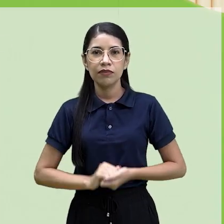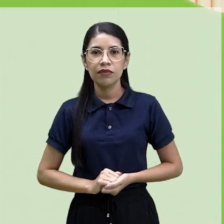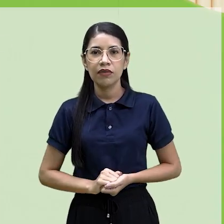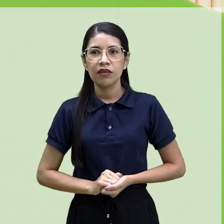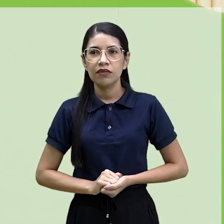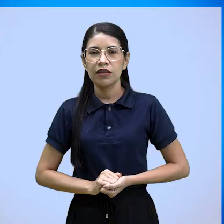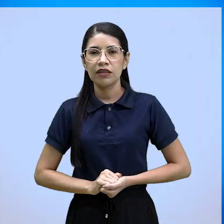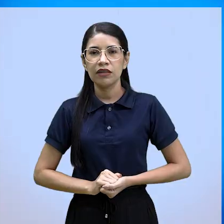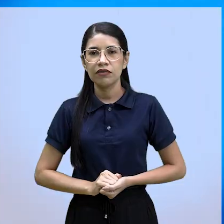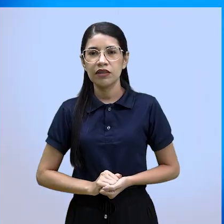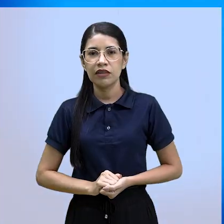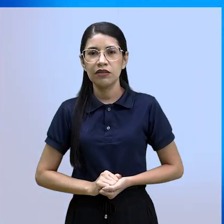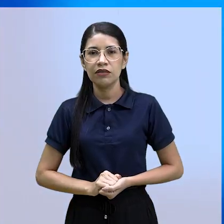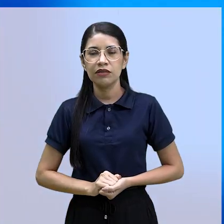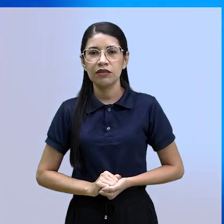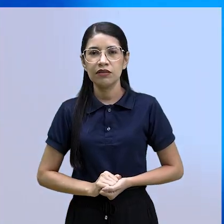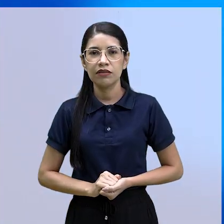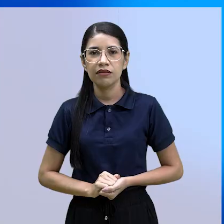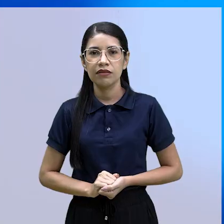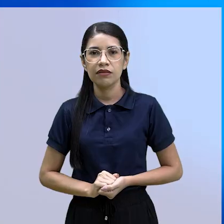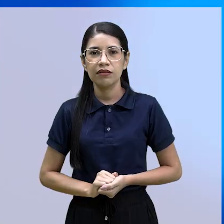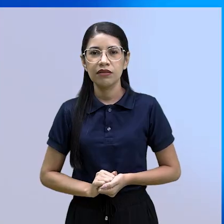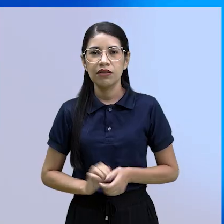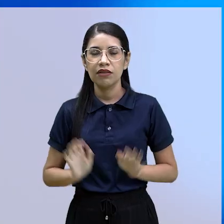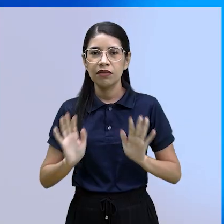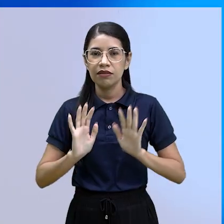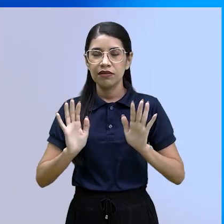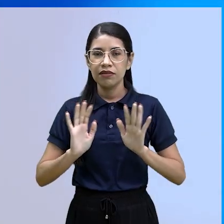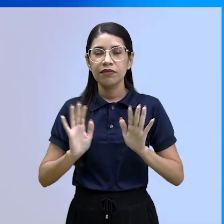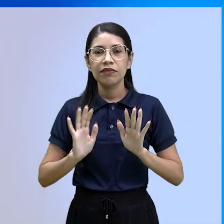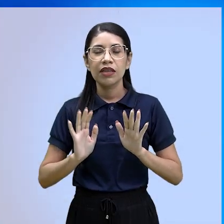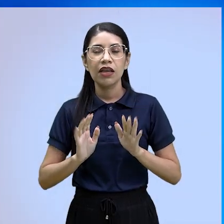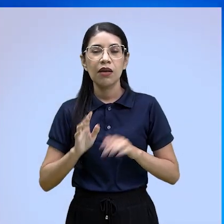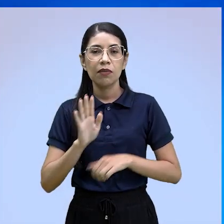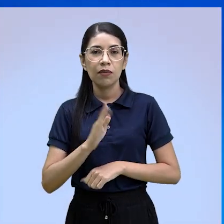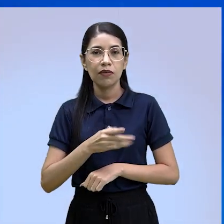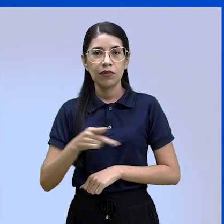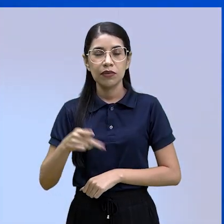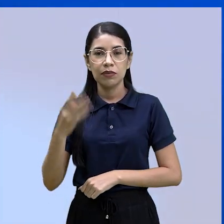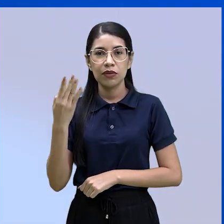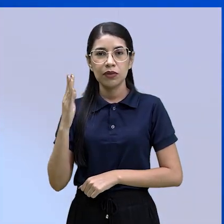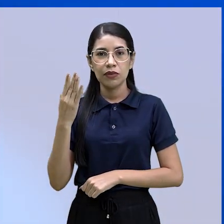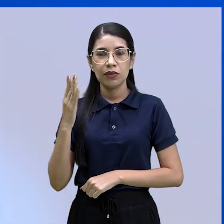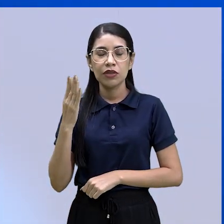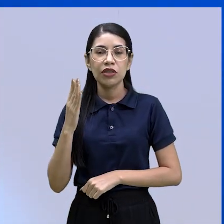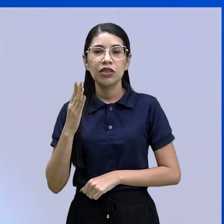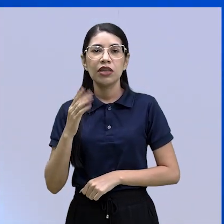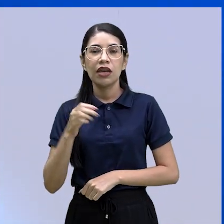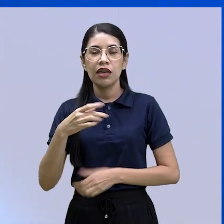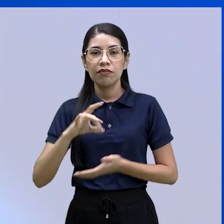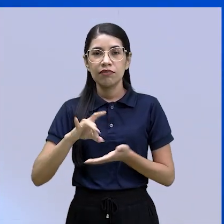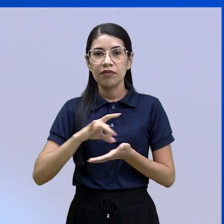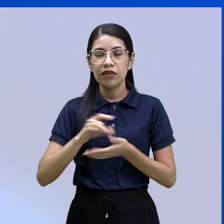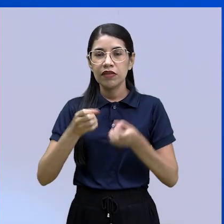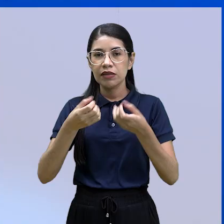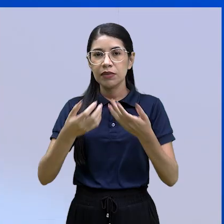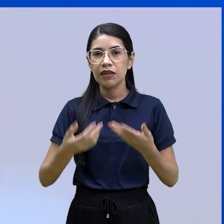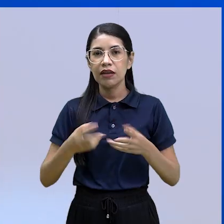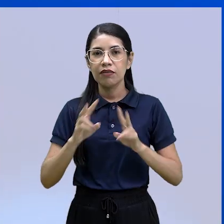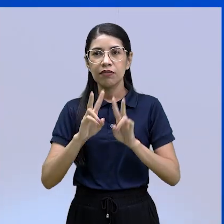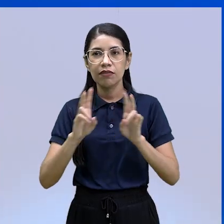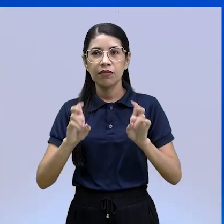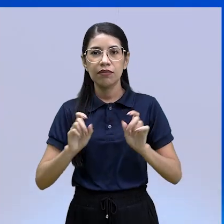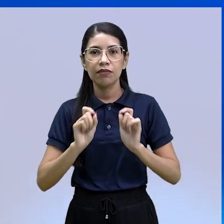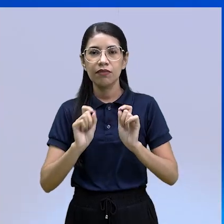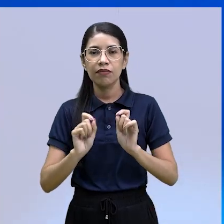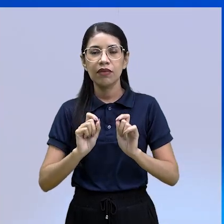lá. Olá, eu sou Dyson Jardim, professor de Biologia do CEMEAN. E vamos falar um pouco sobre o sistema óptico